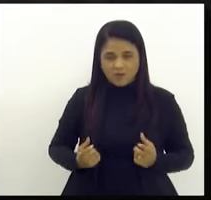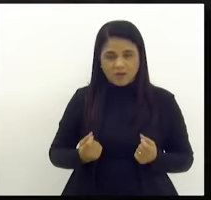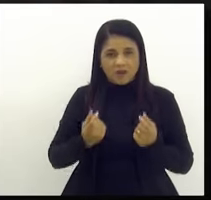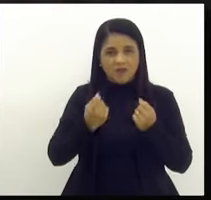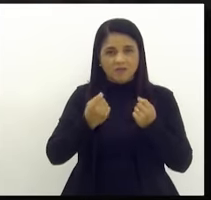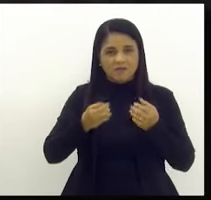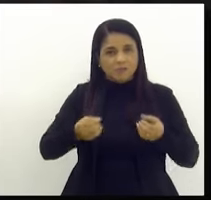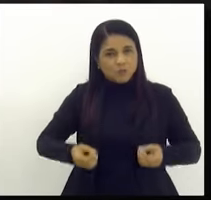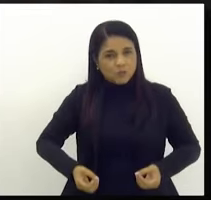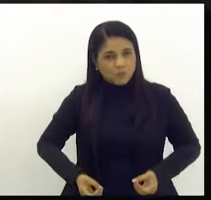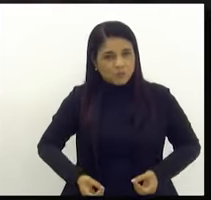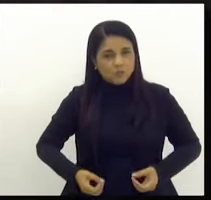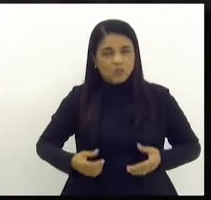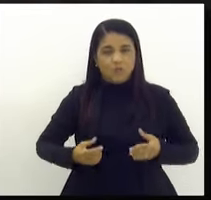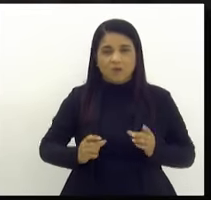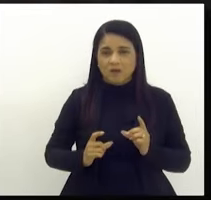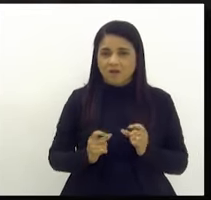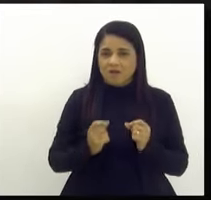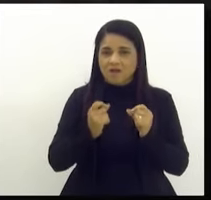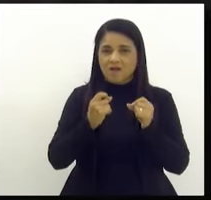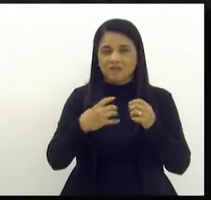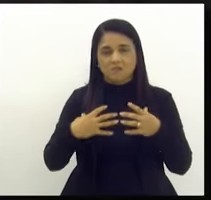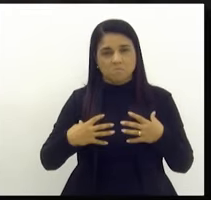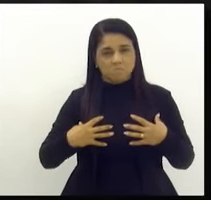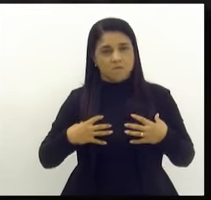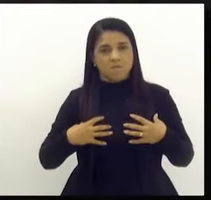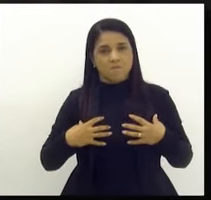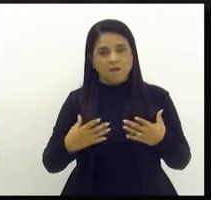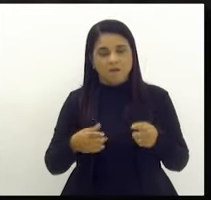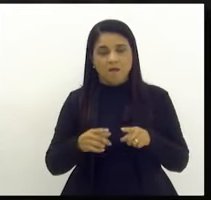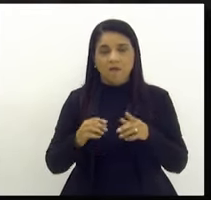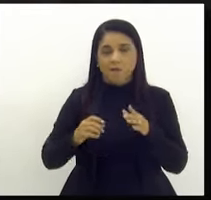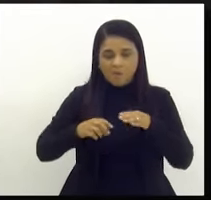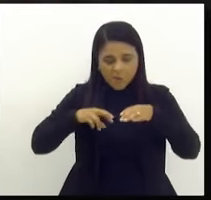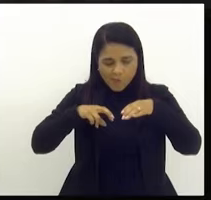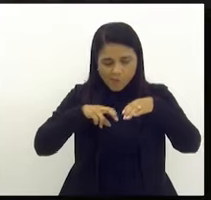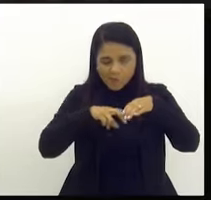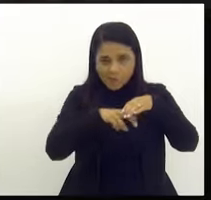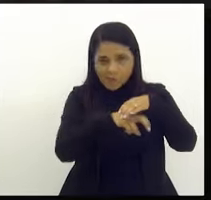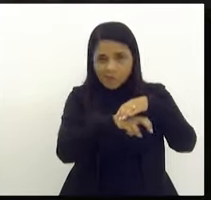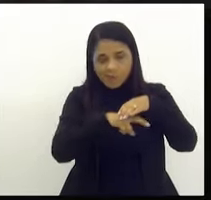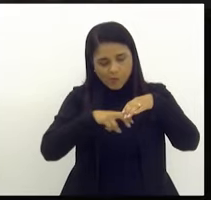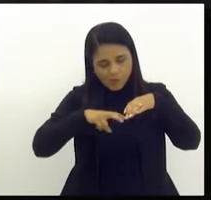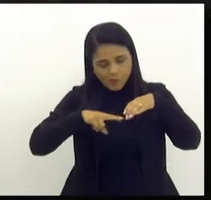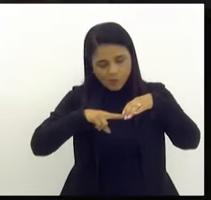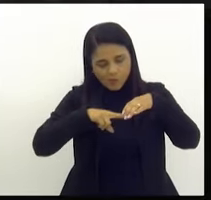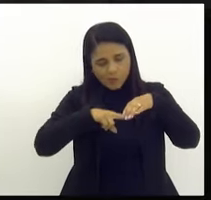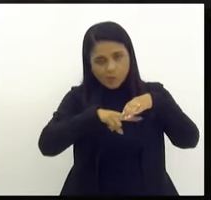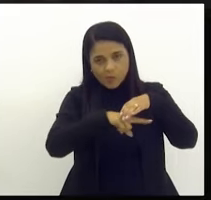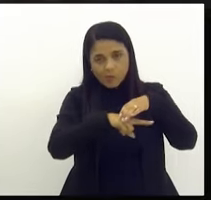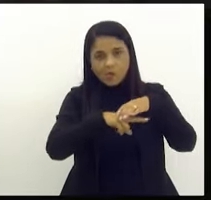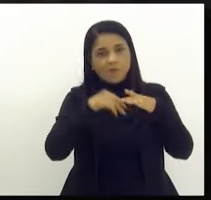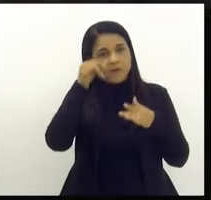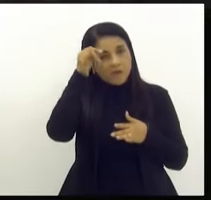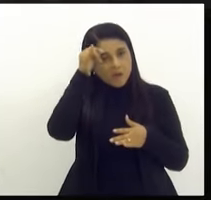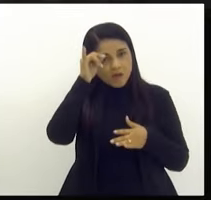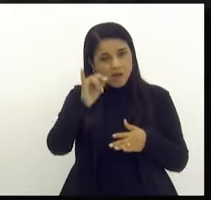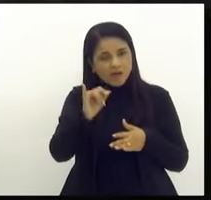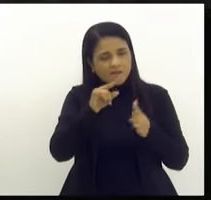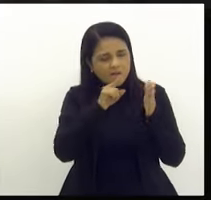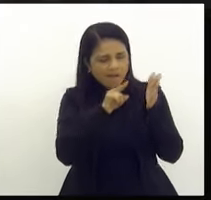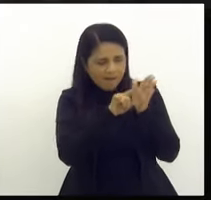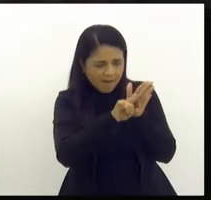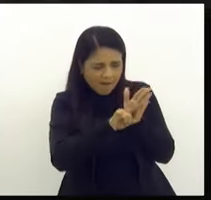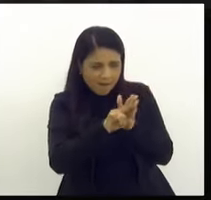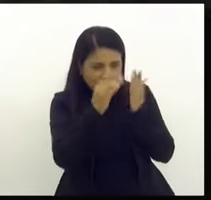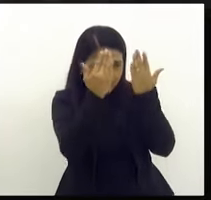útero e para o câncer de mama o mamógrafo é fundamental para uma análise preventiva hoje por